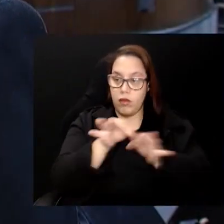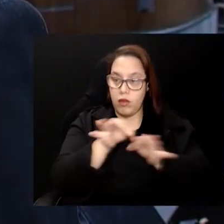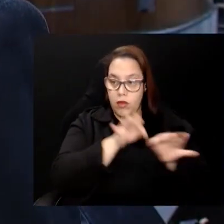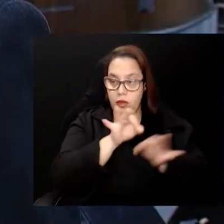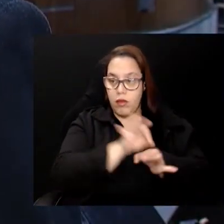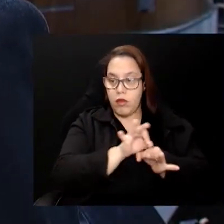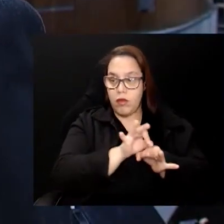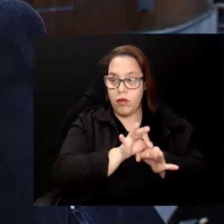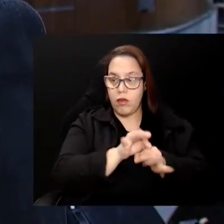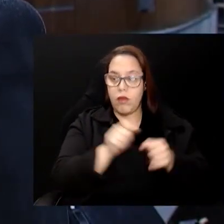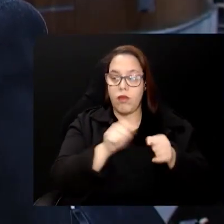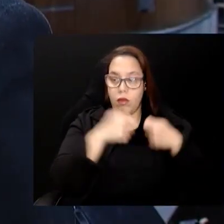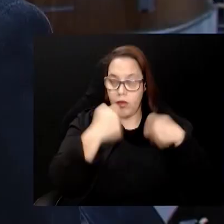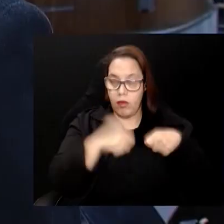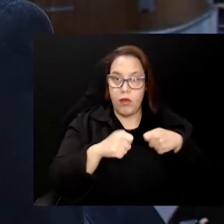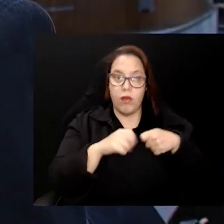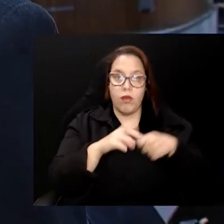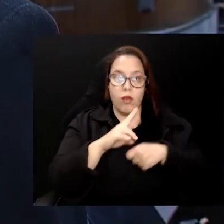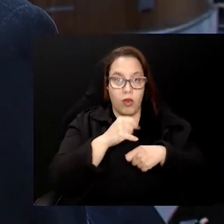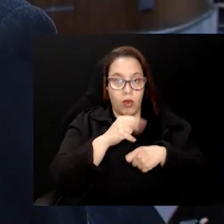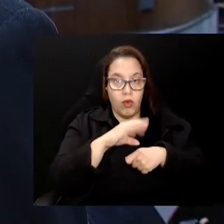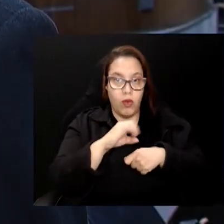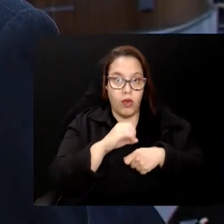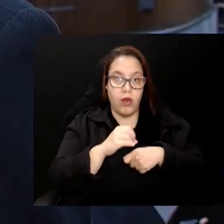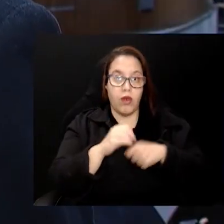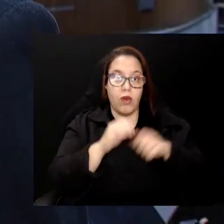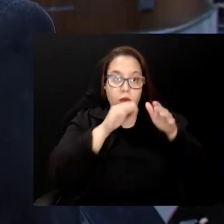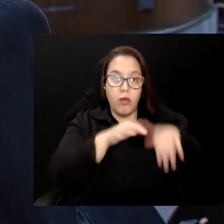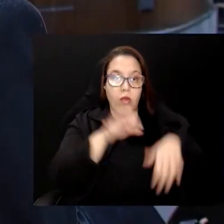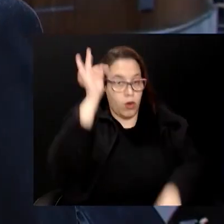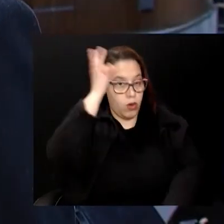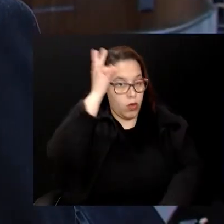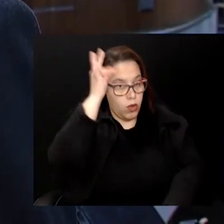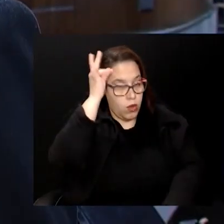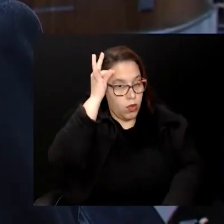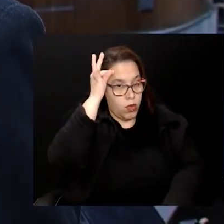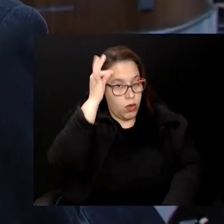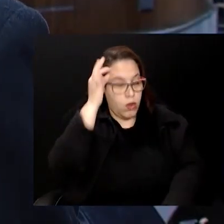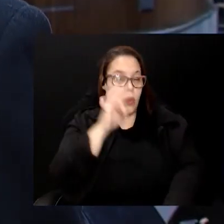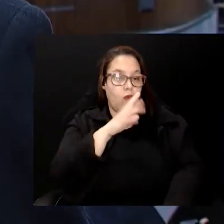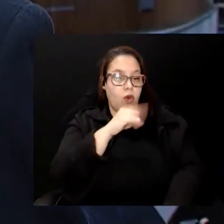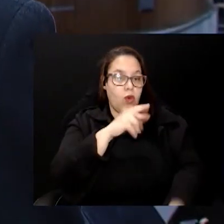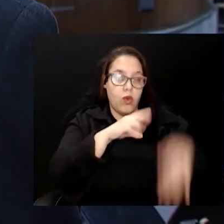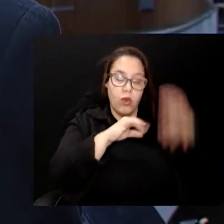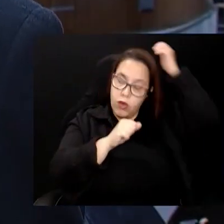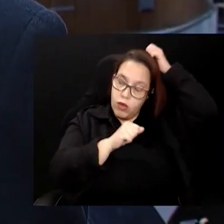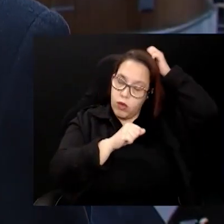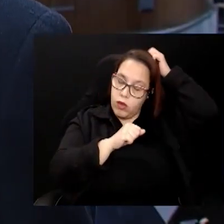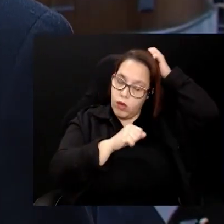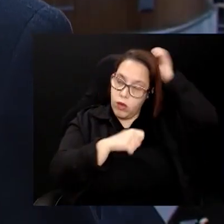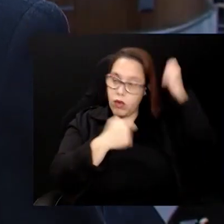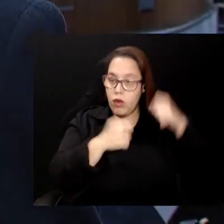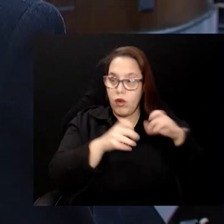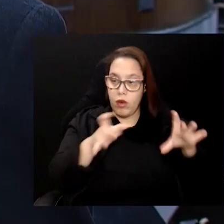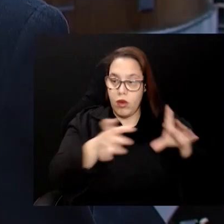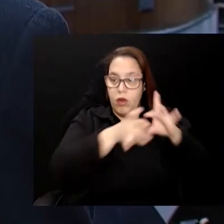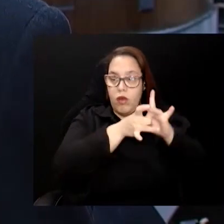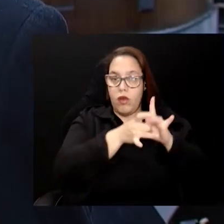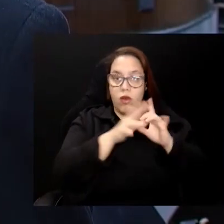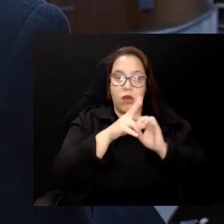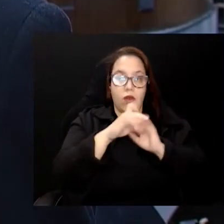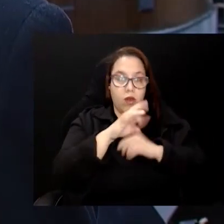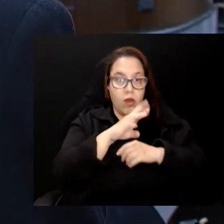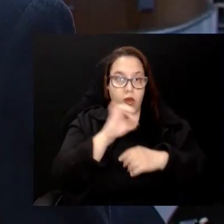do viário, porque existe um ponto técnico da regularização fundiária, é que as matrículas precisam estar ligadas a um viário oficial.